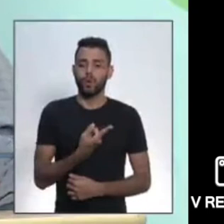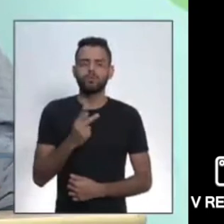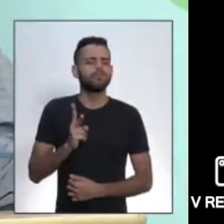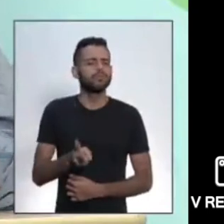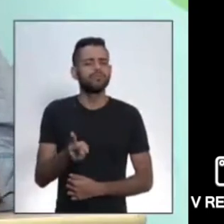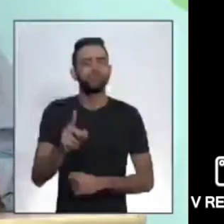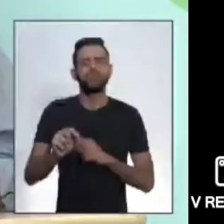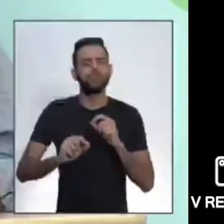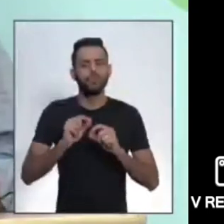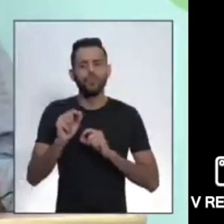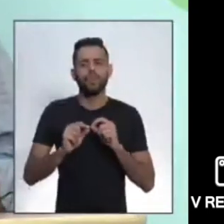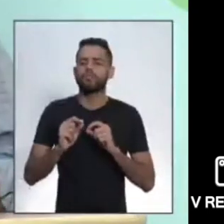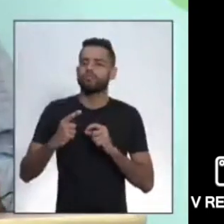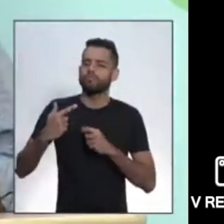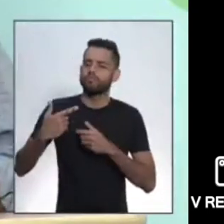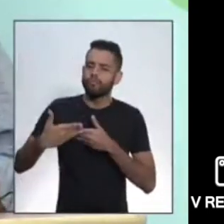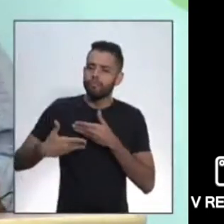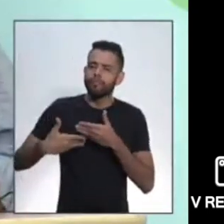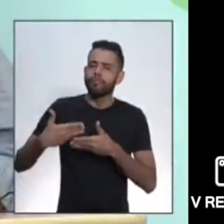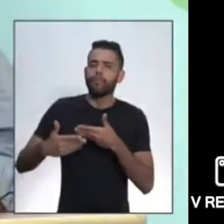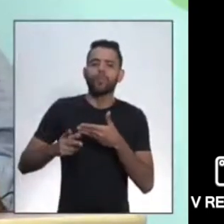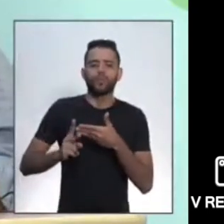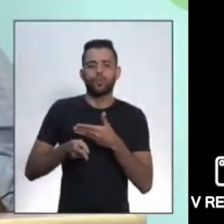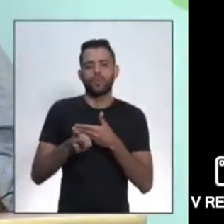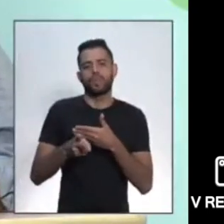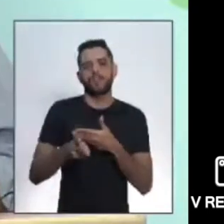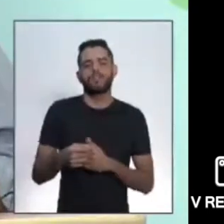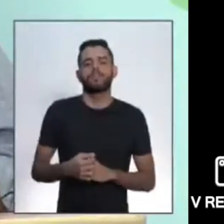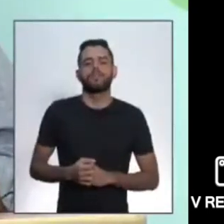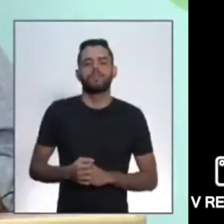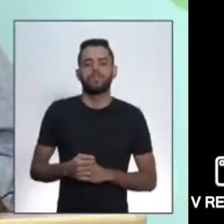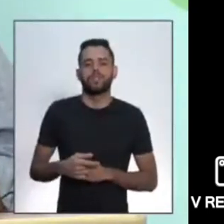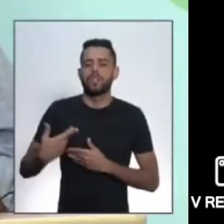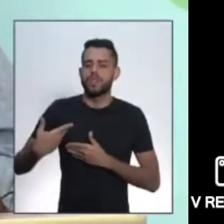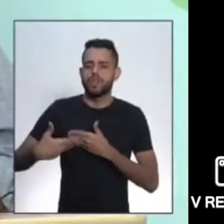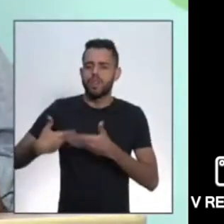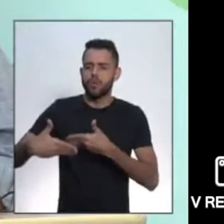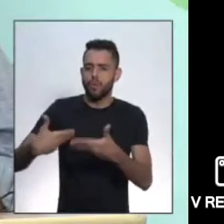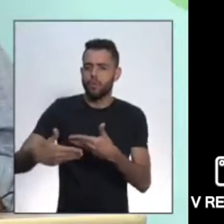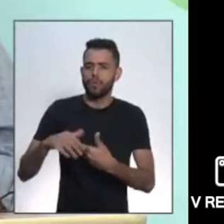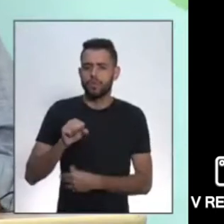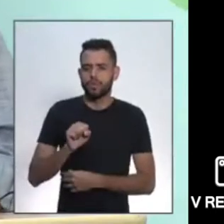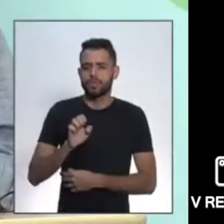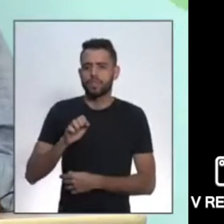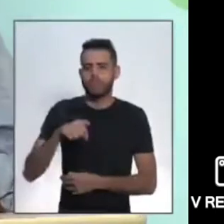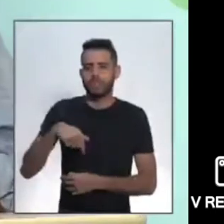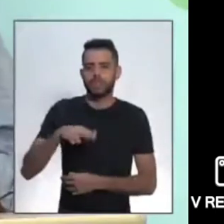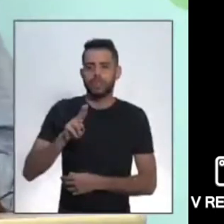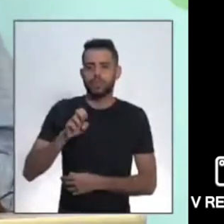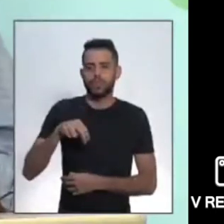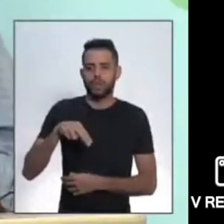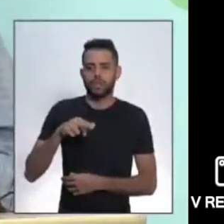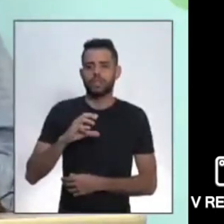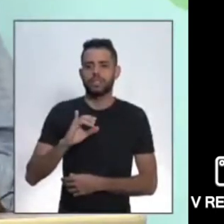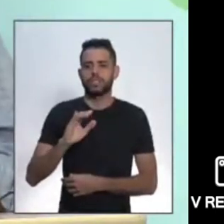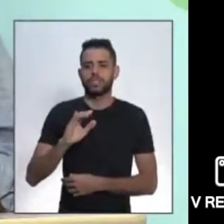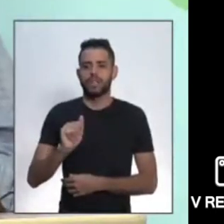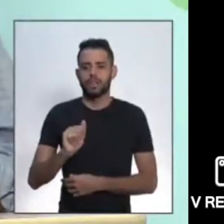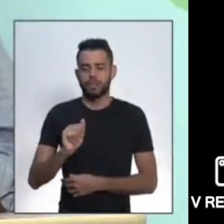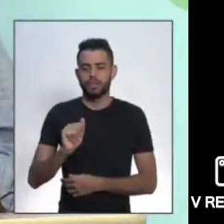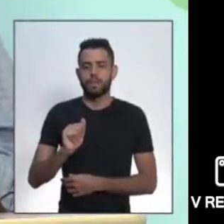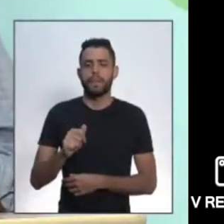dar uma sequência em sequência, né? Olha só, vamos continuar em sequência. Então, muito bem-vindos aí,